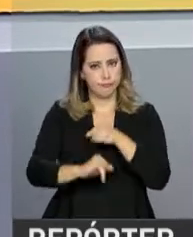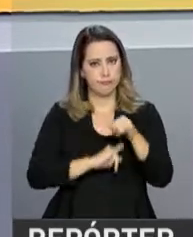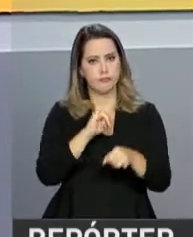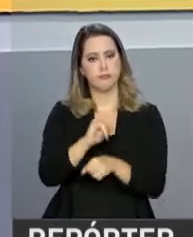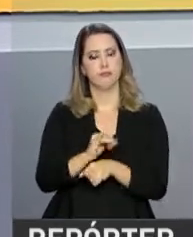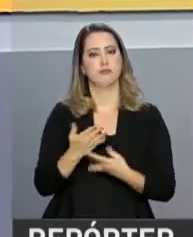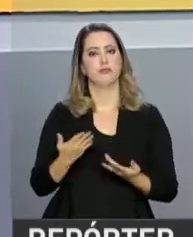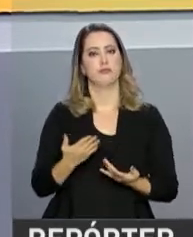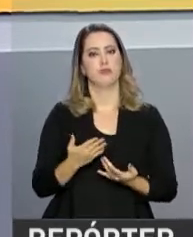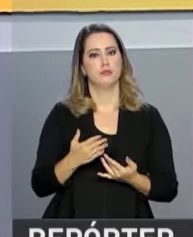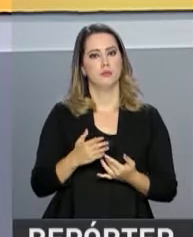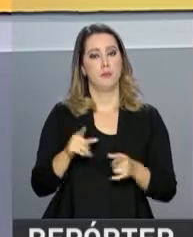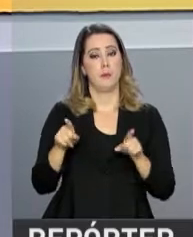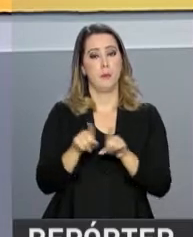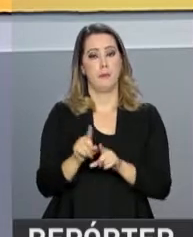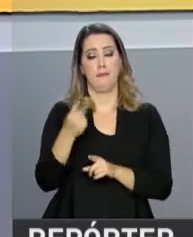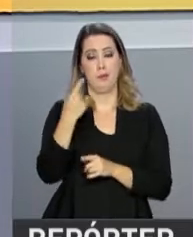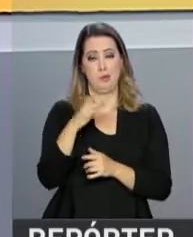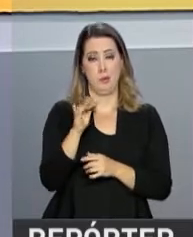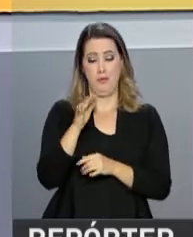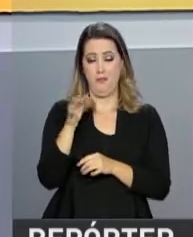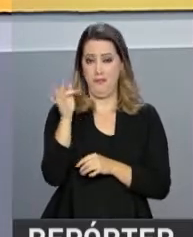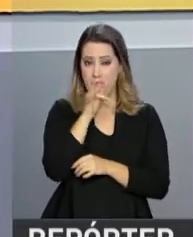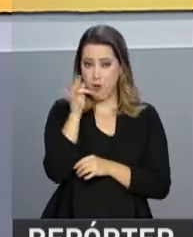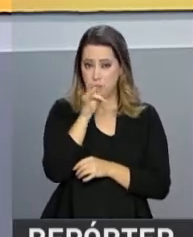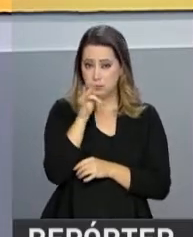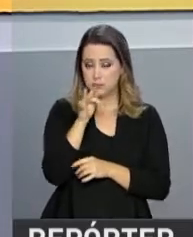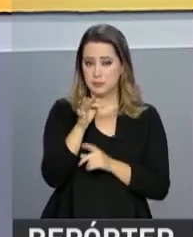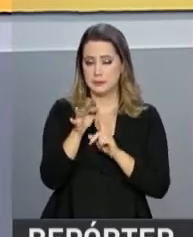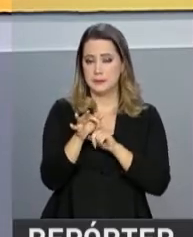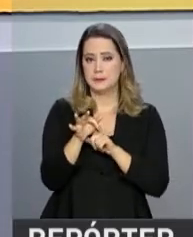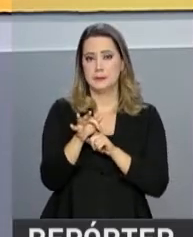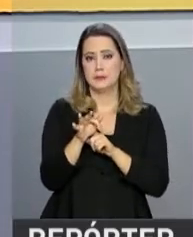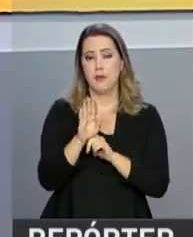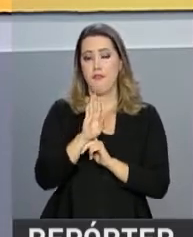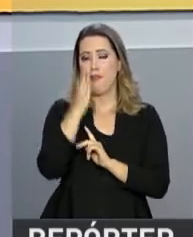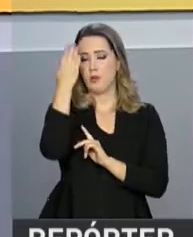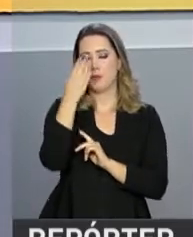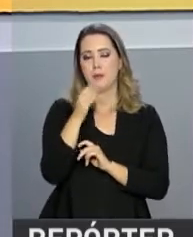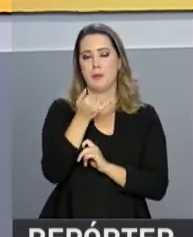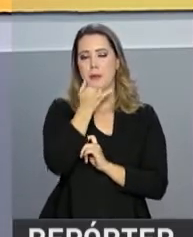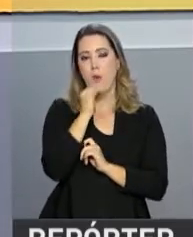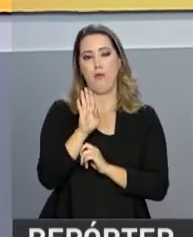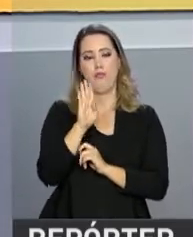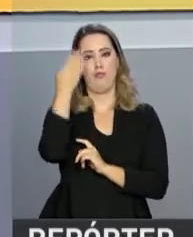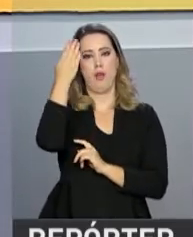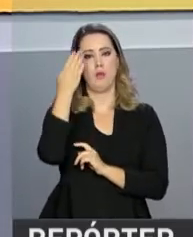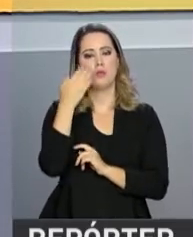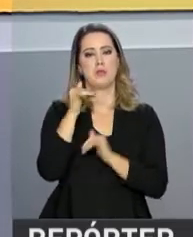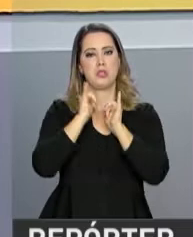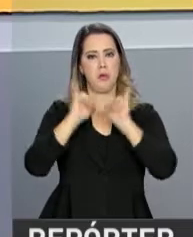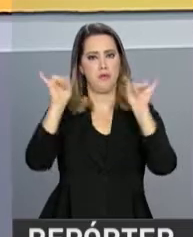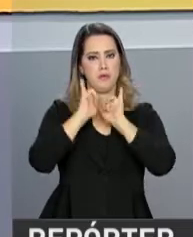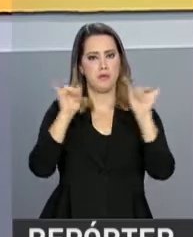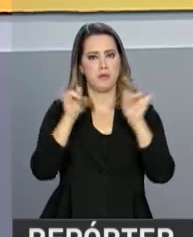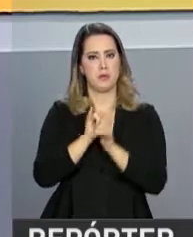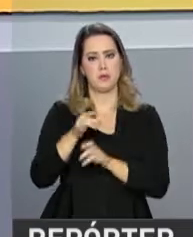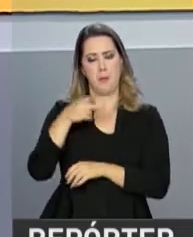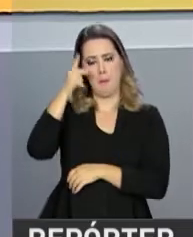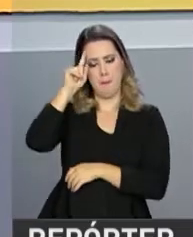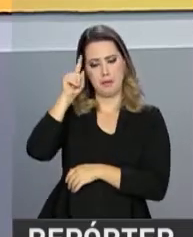internet. Segundo uma falsa nota, o Ministério da Educação estaria orientando prefeitos e governadores